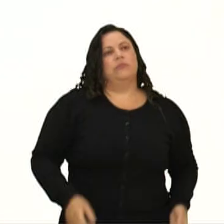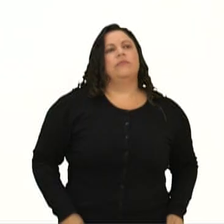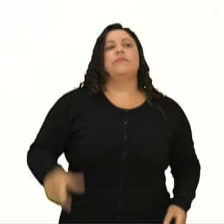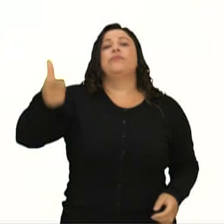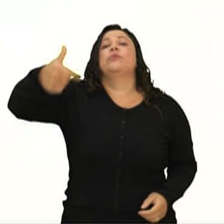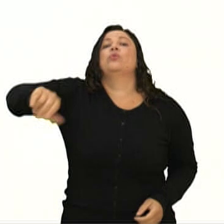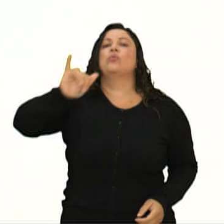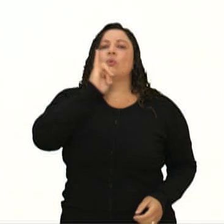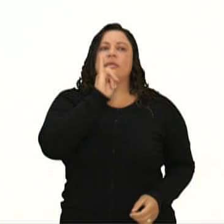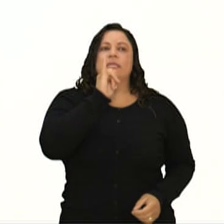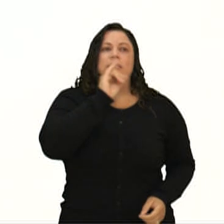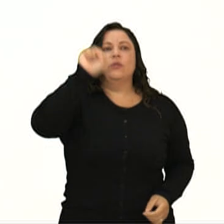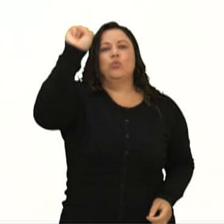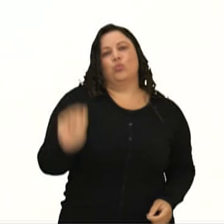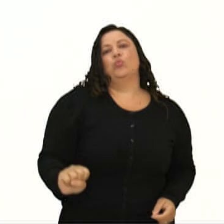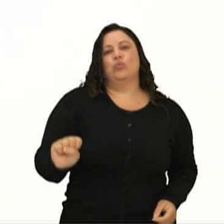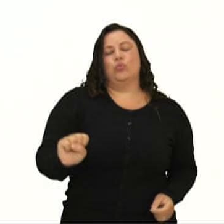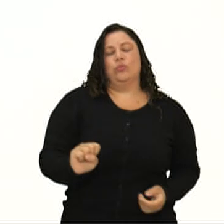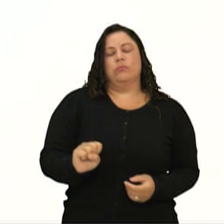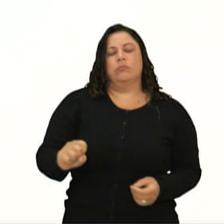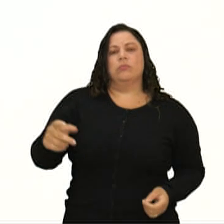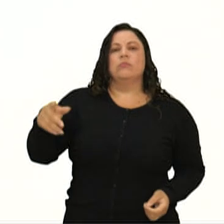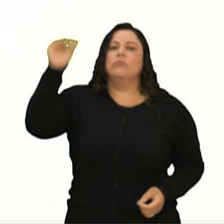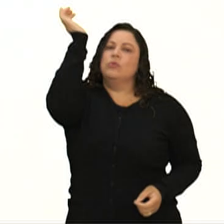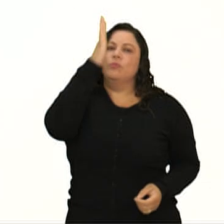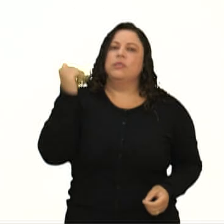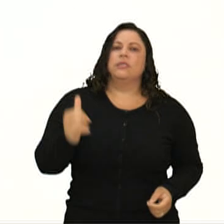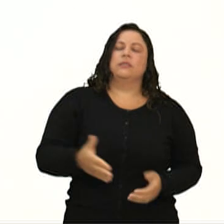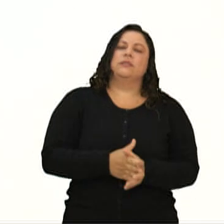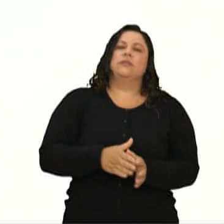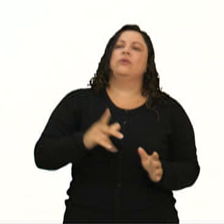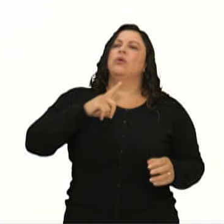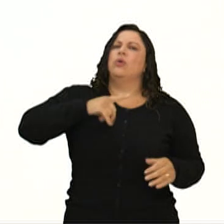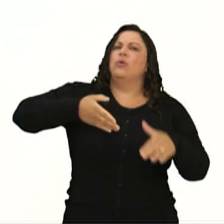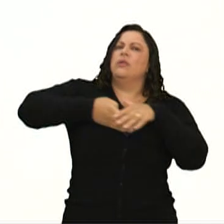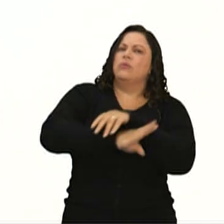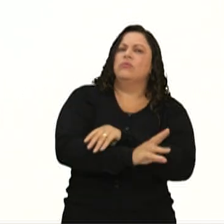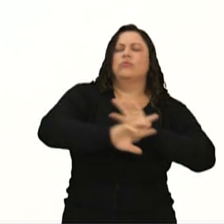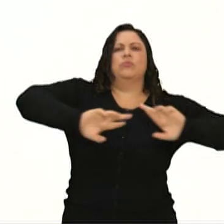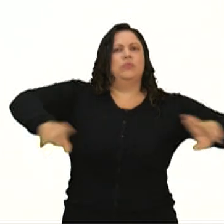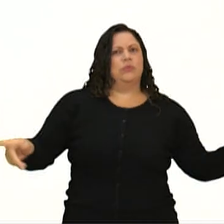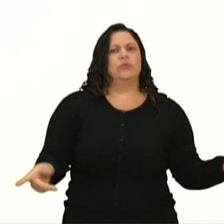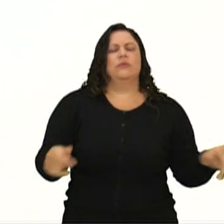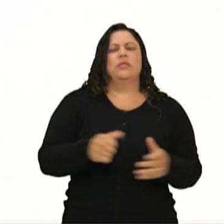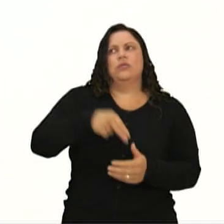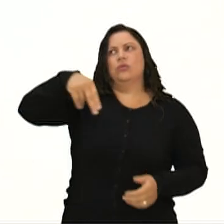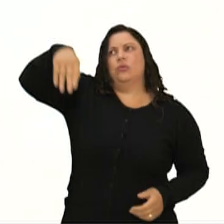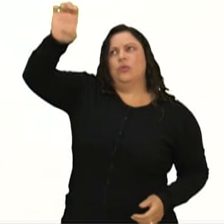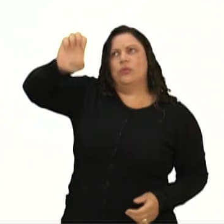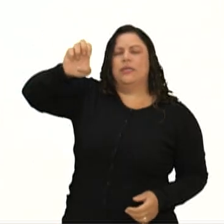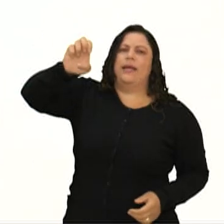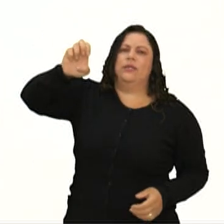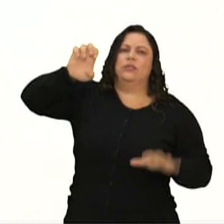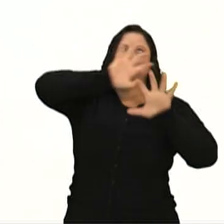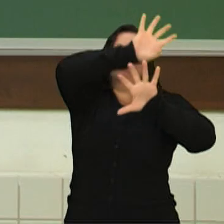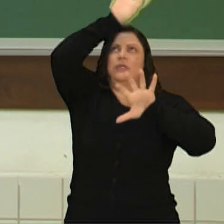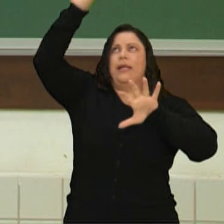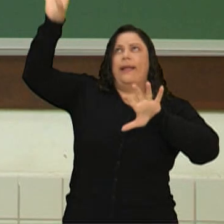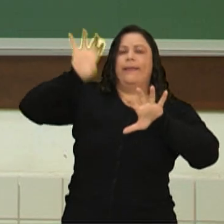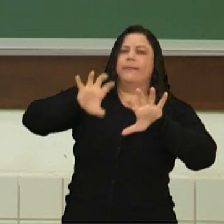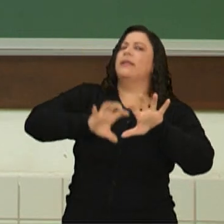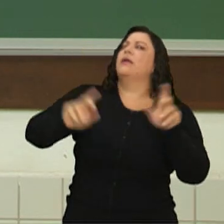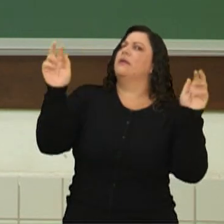morais. O sul do Brasil tem costumes diferentes que o Nordeste, o Centro-Oeste e o Norte. Então,